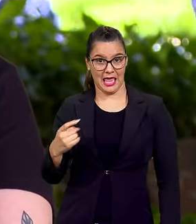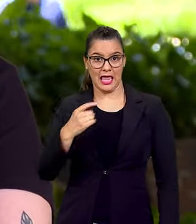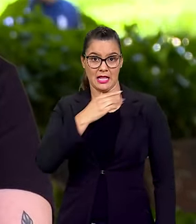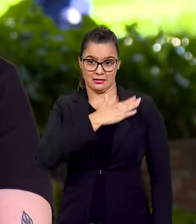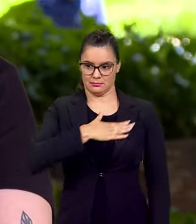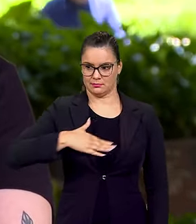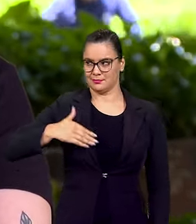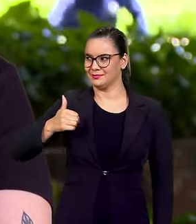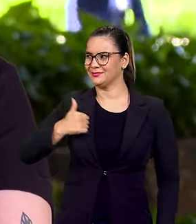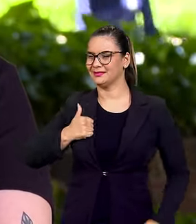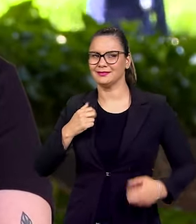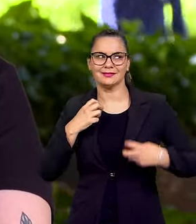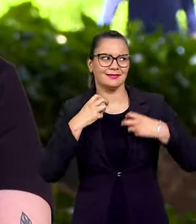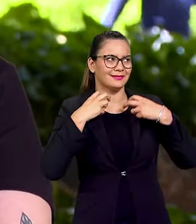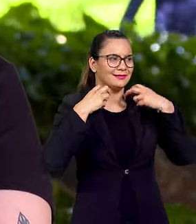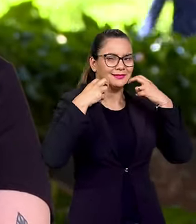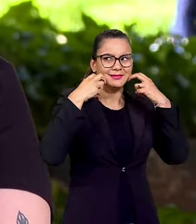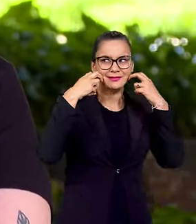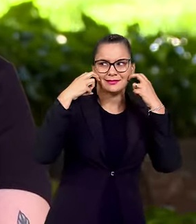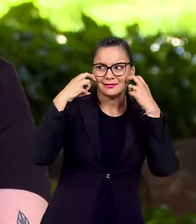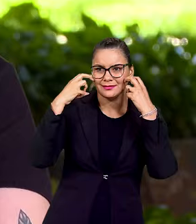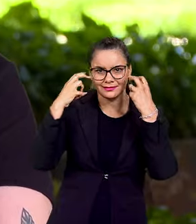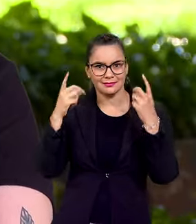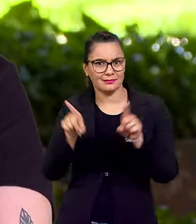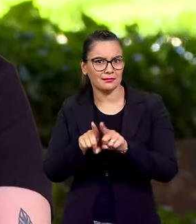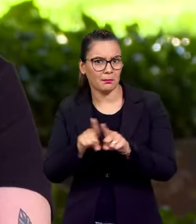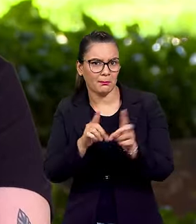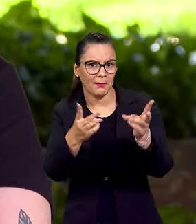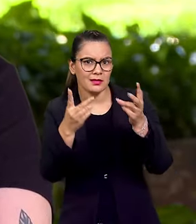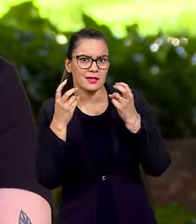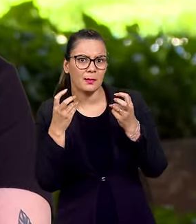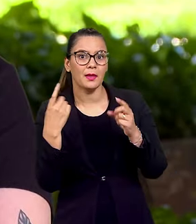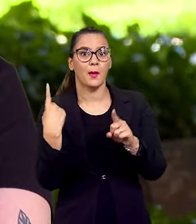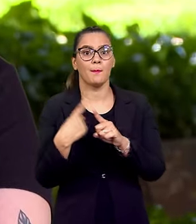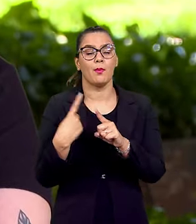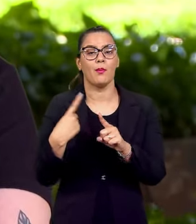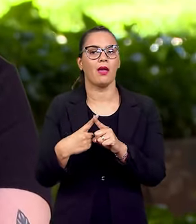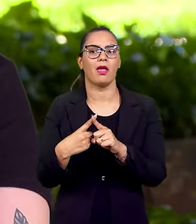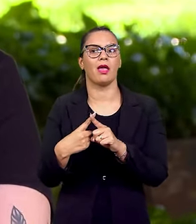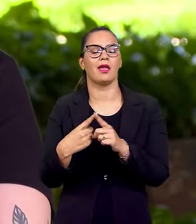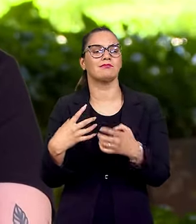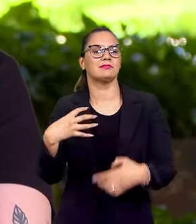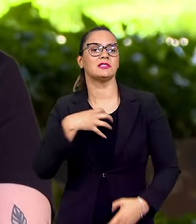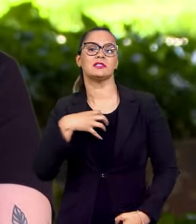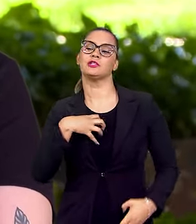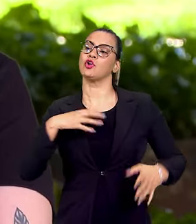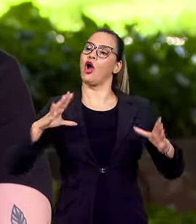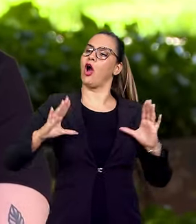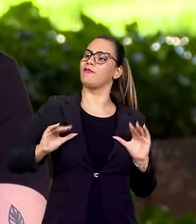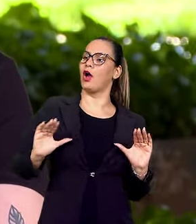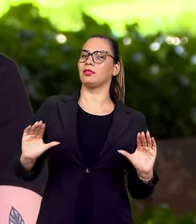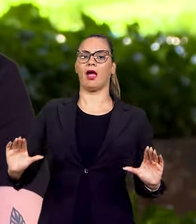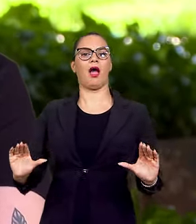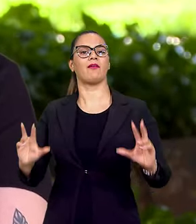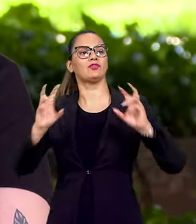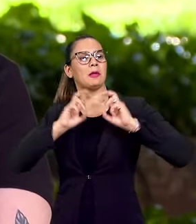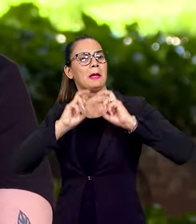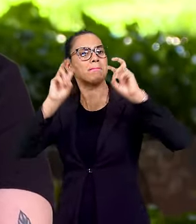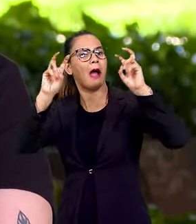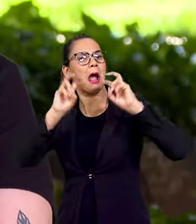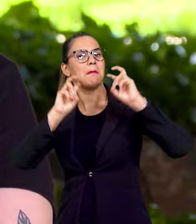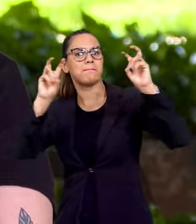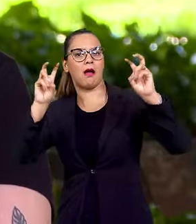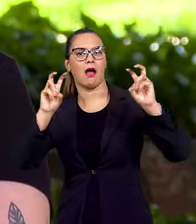a ex-primeira-dama também ficou constrangida, visivelmente ela ficou constrangida, porque ele fez, se sentiu muito à vontade